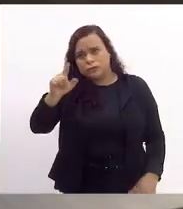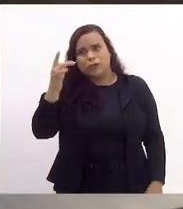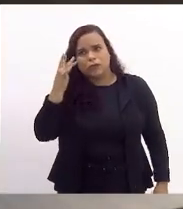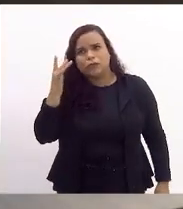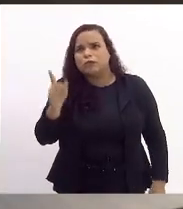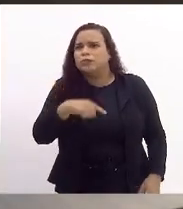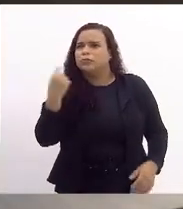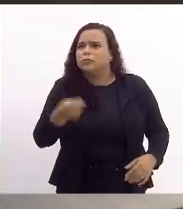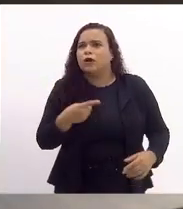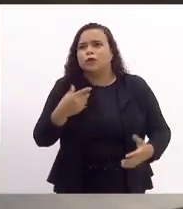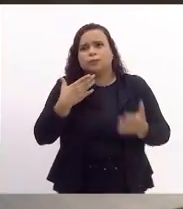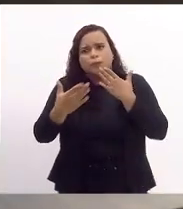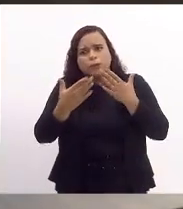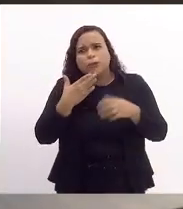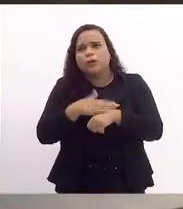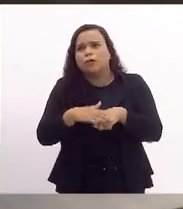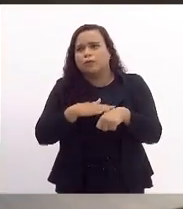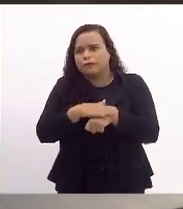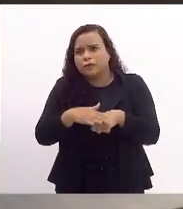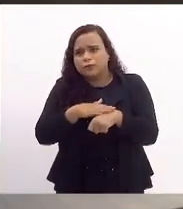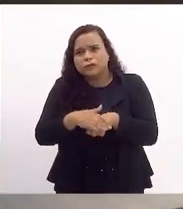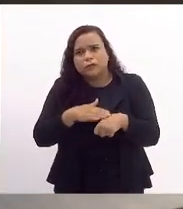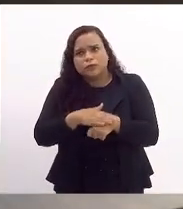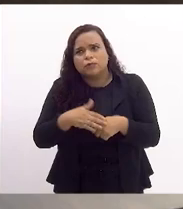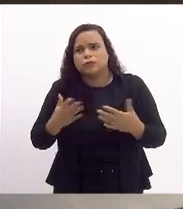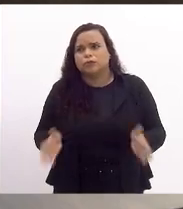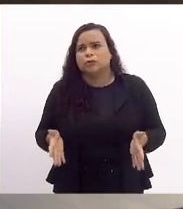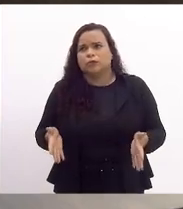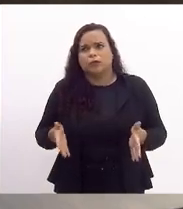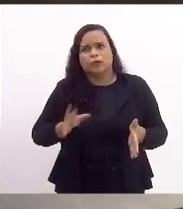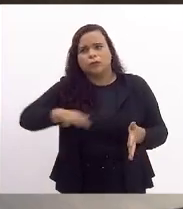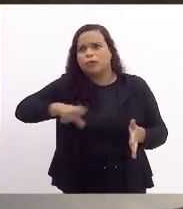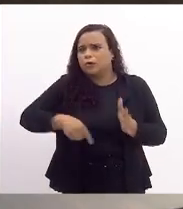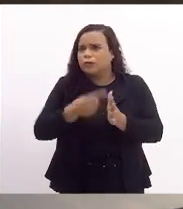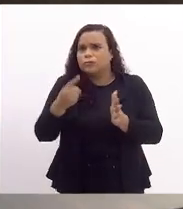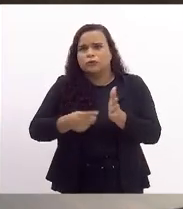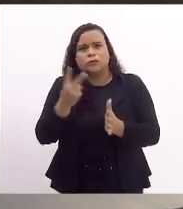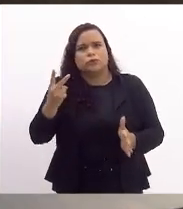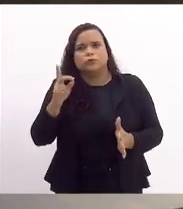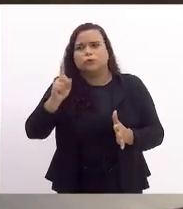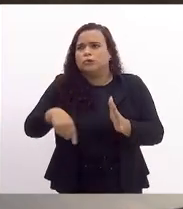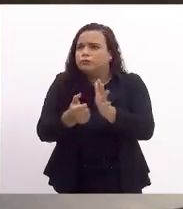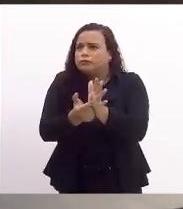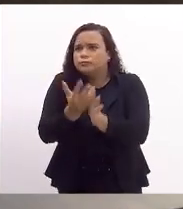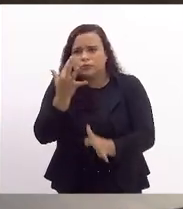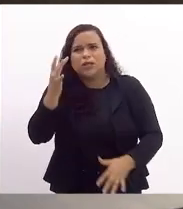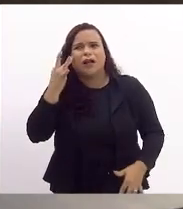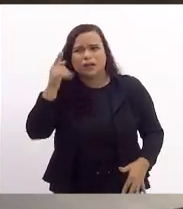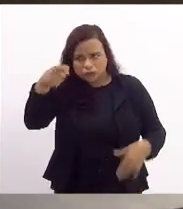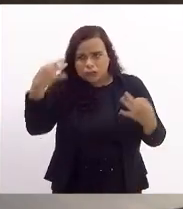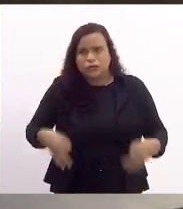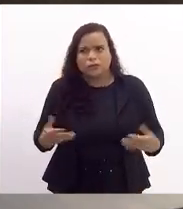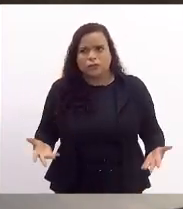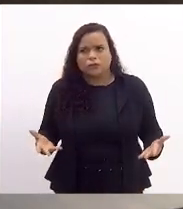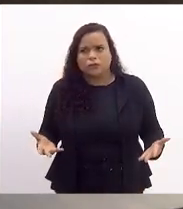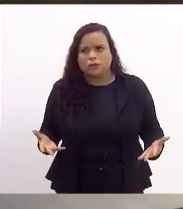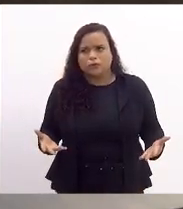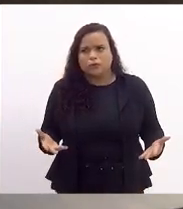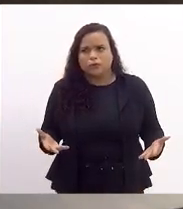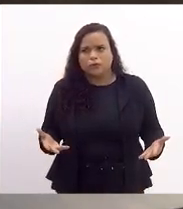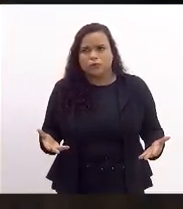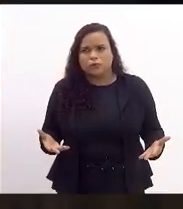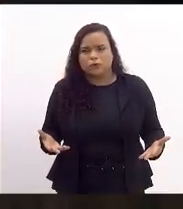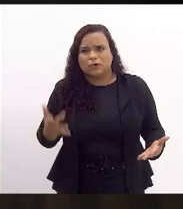nós tratamos isso nós tratamos isso não foi uma nem duas várias vezes você acha que tá Que